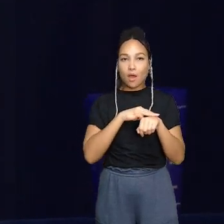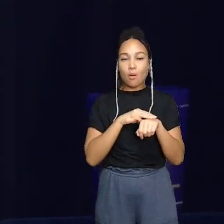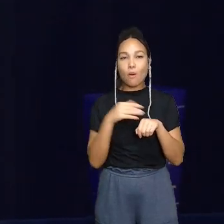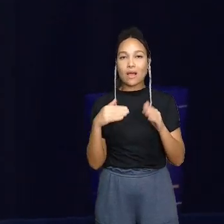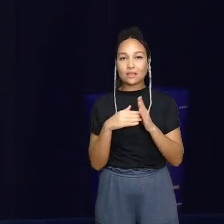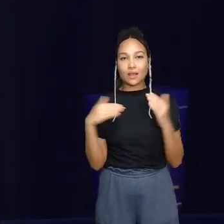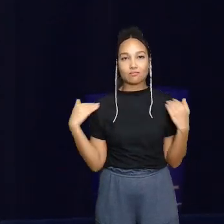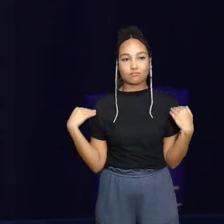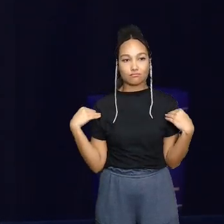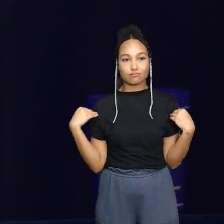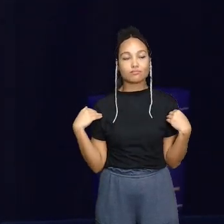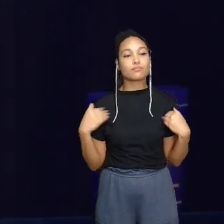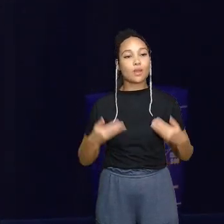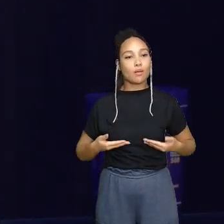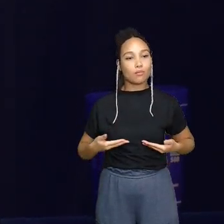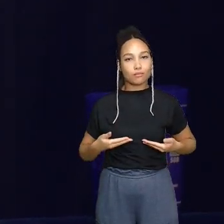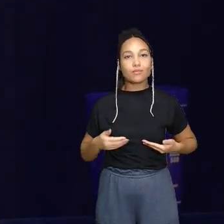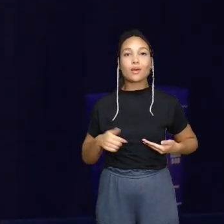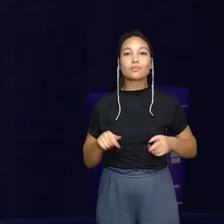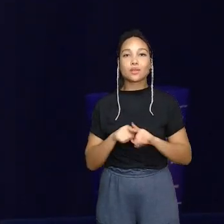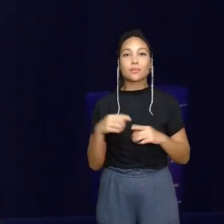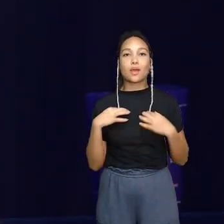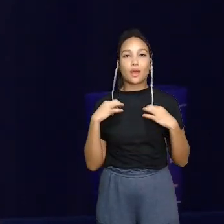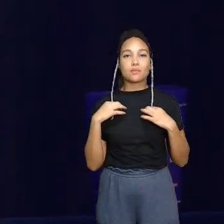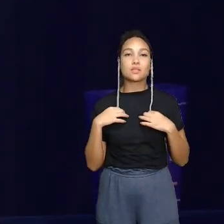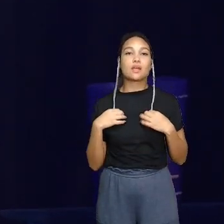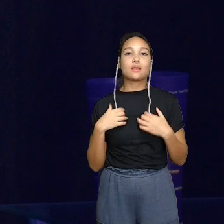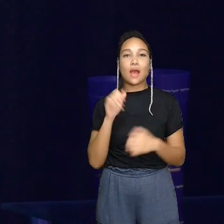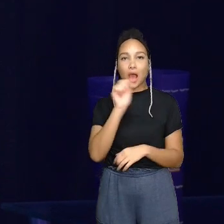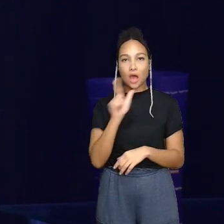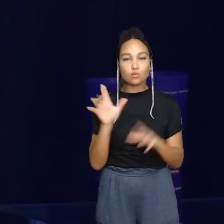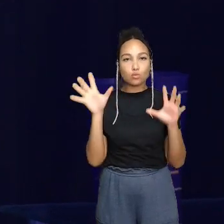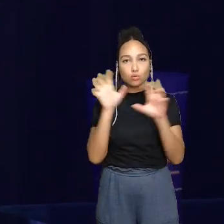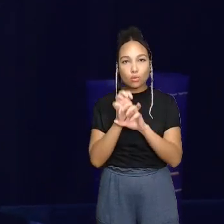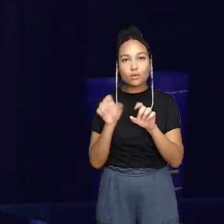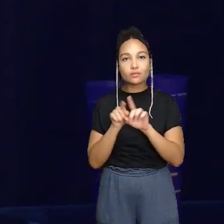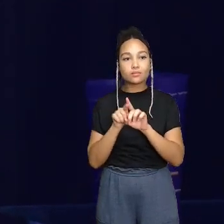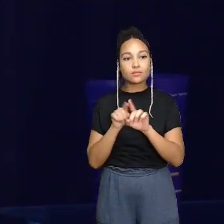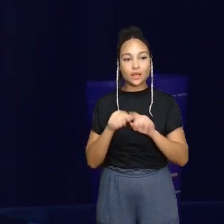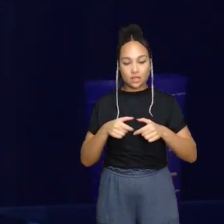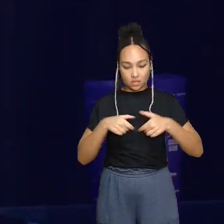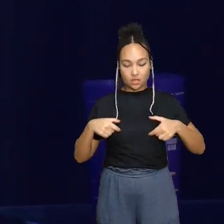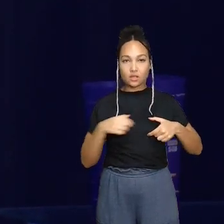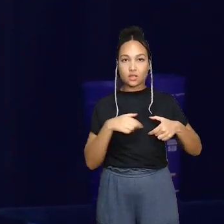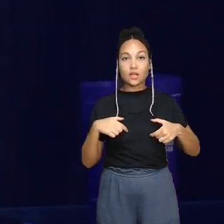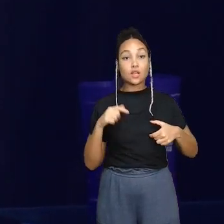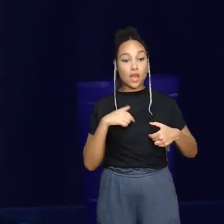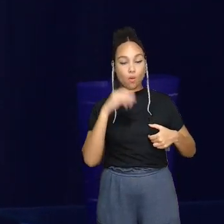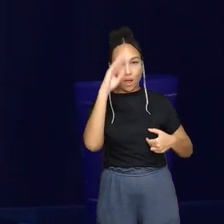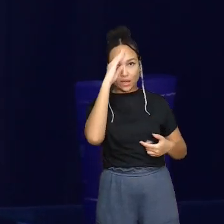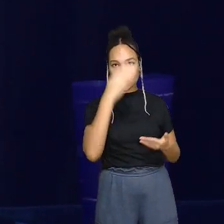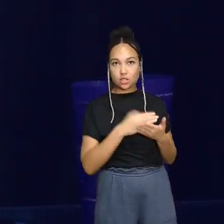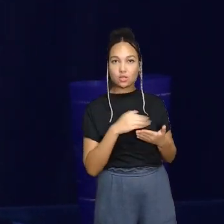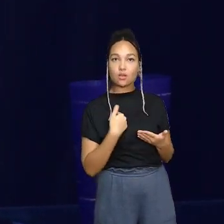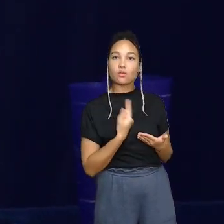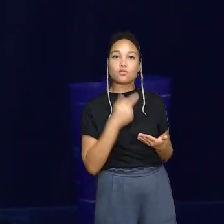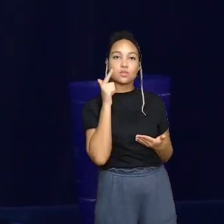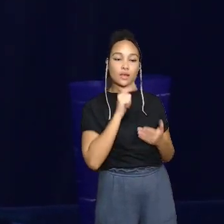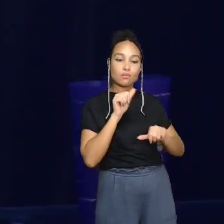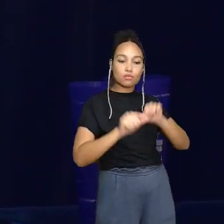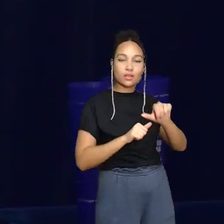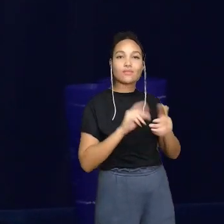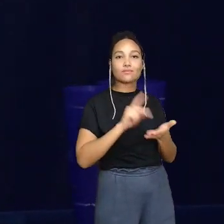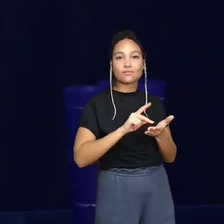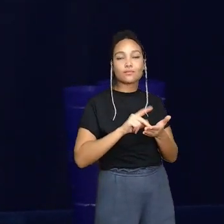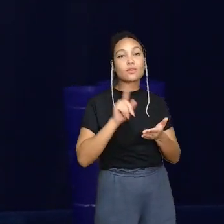eu estou vestindo uma camiseta azul marinho escrito: "Eu acredito que nós podemos transformar a nossa realidade". Essa frase é de uma organização que eu